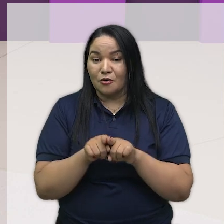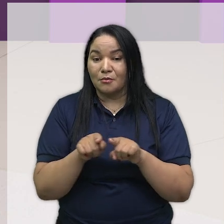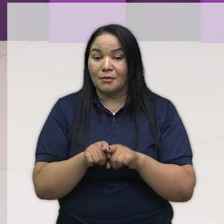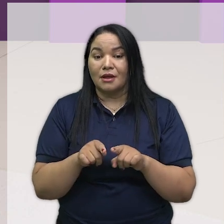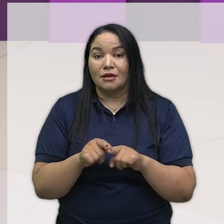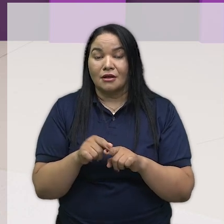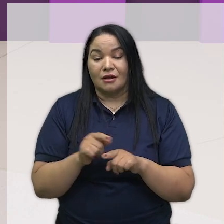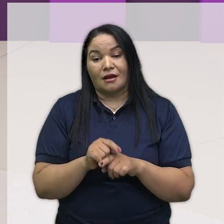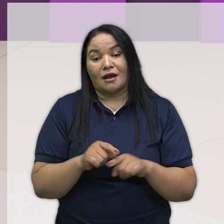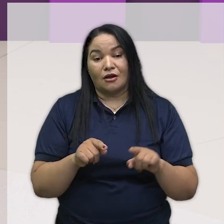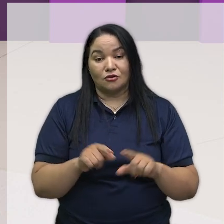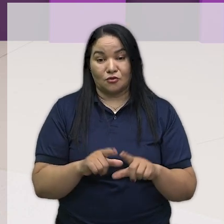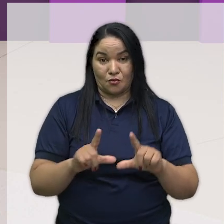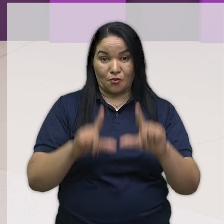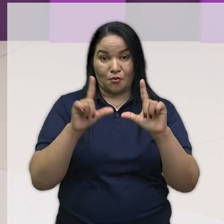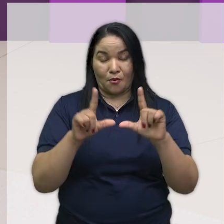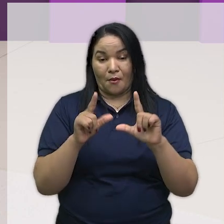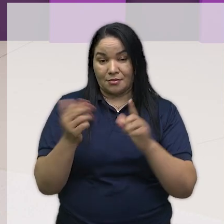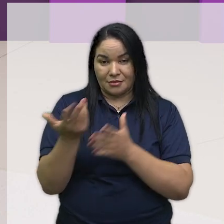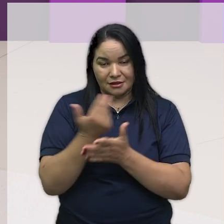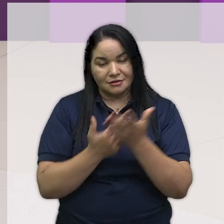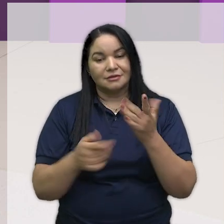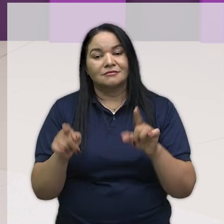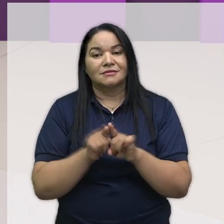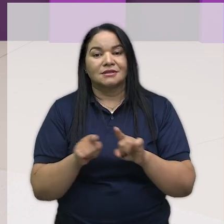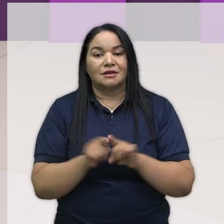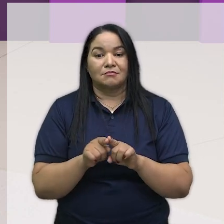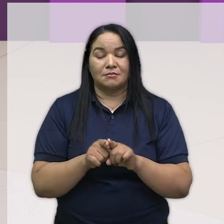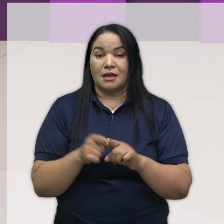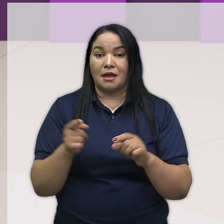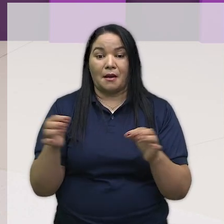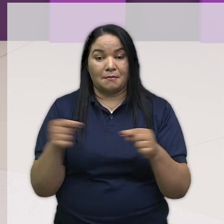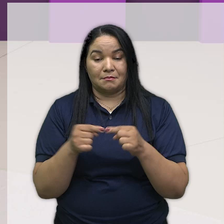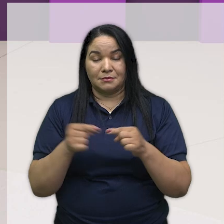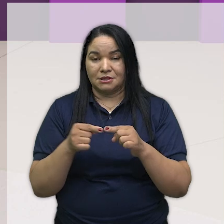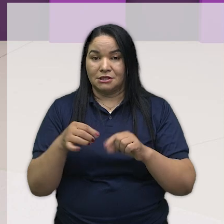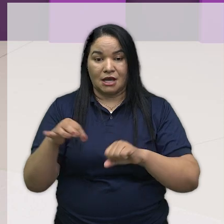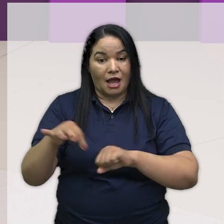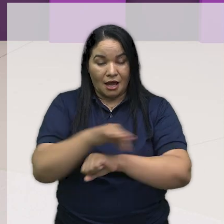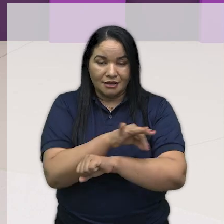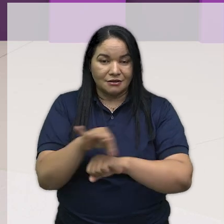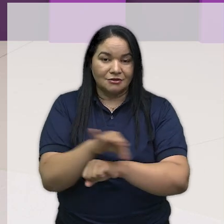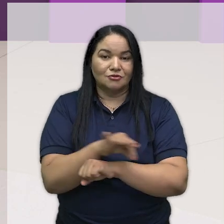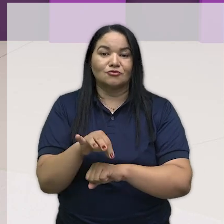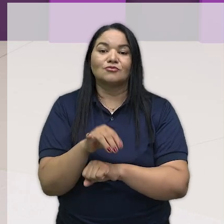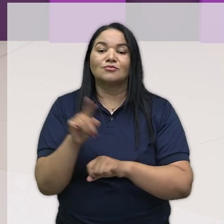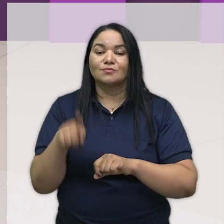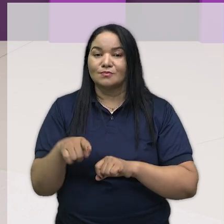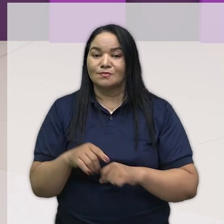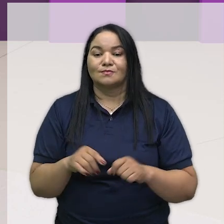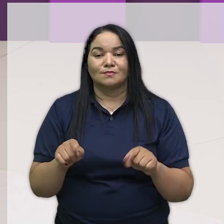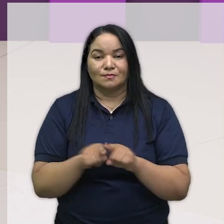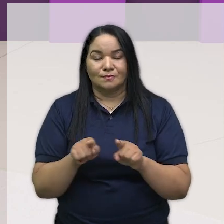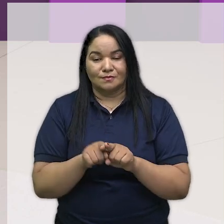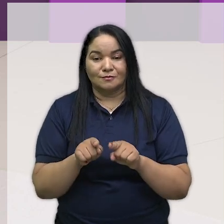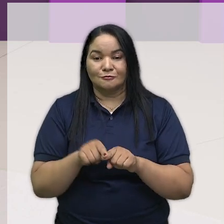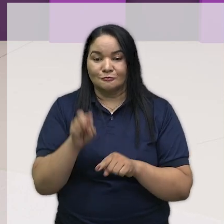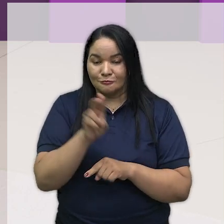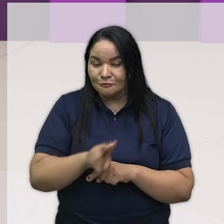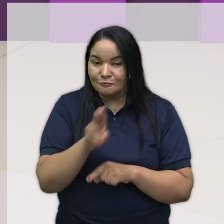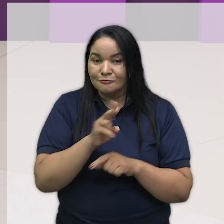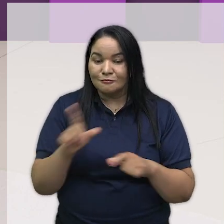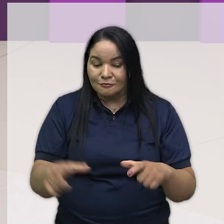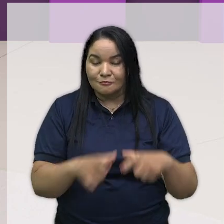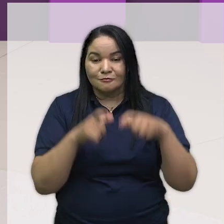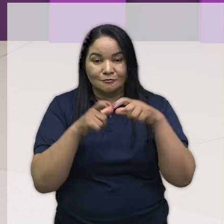pouco, né? Aqui ao lado, nós vimos ali na arquitetura, né? Utilizando ali a esfera,